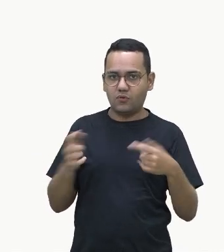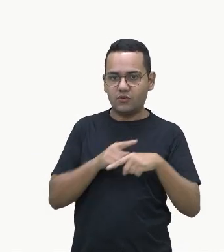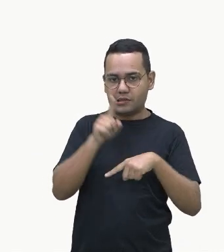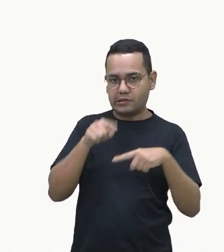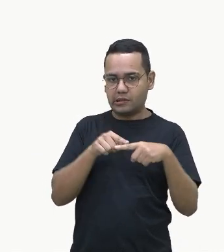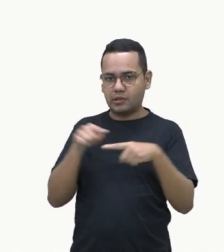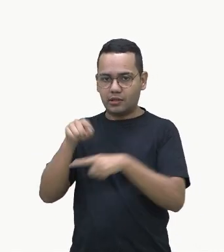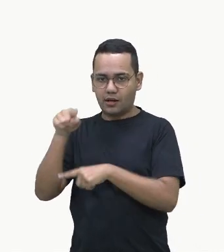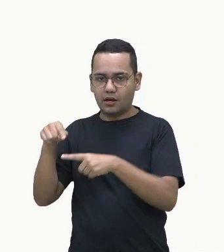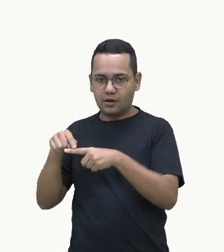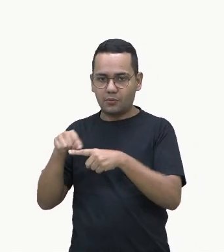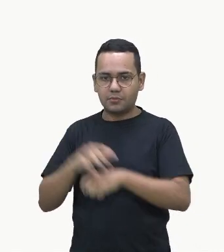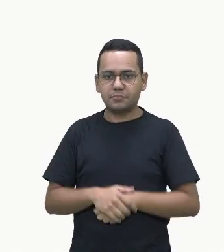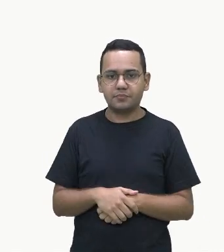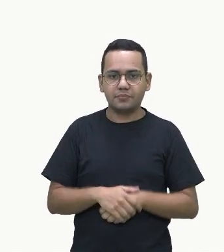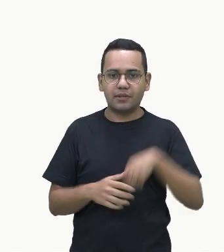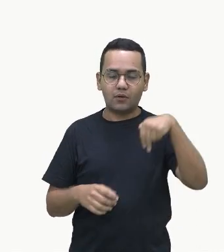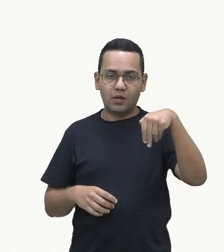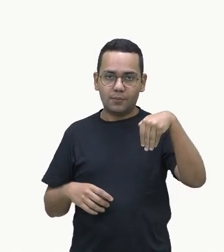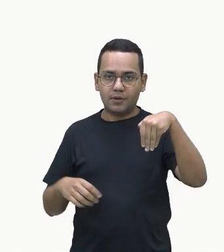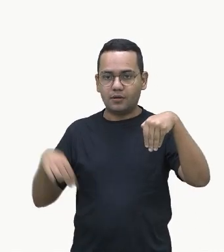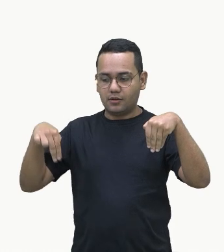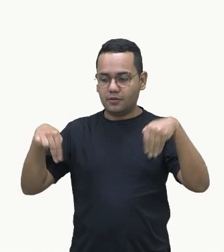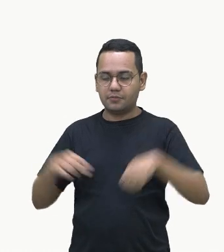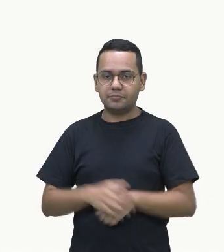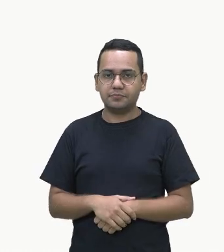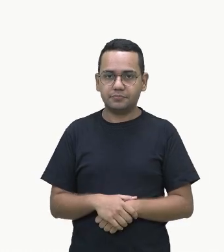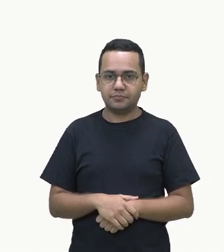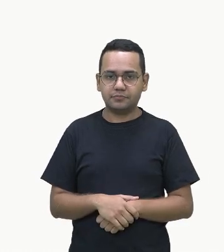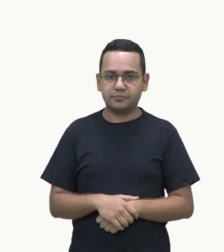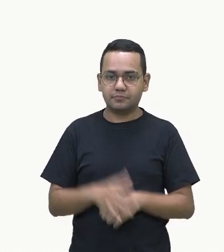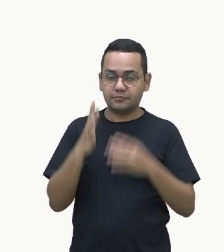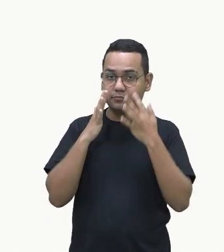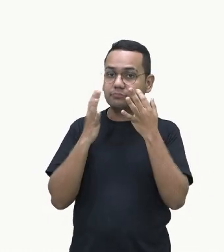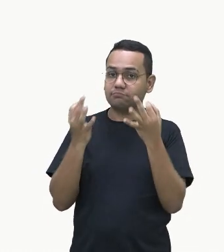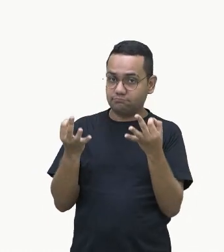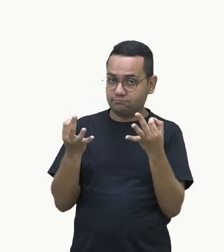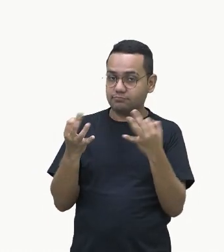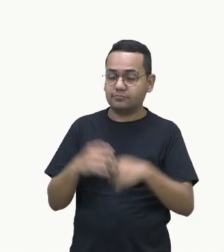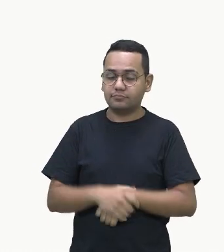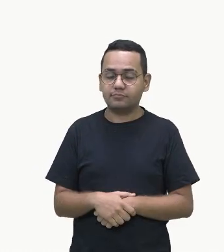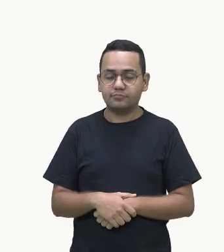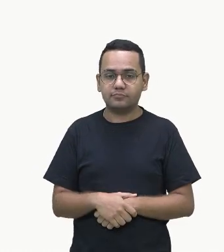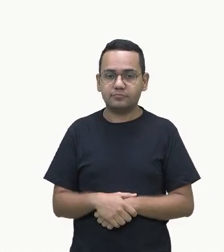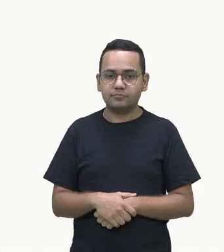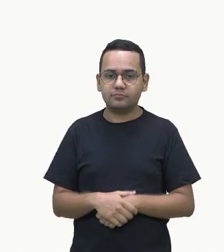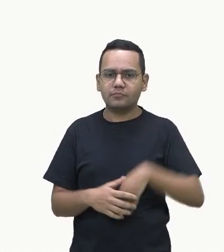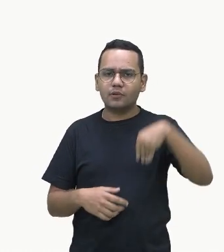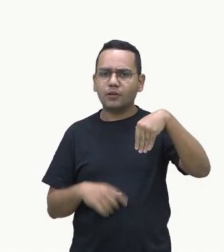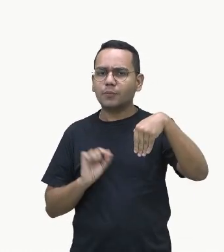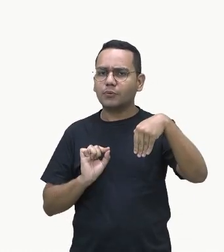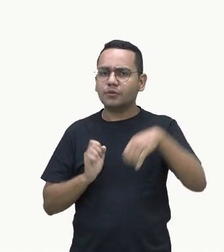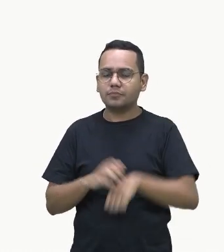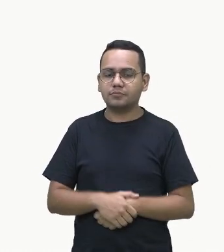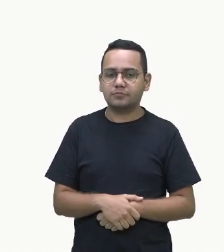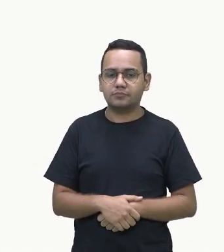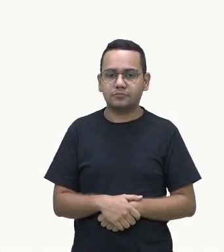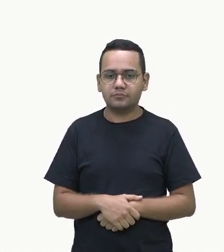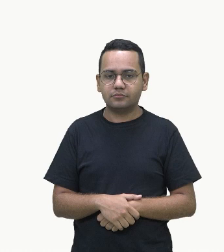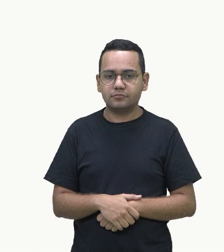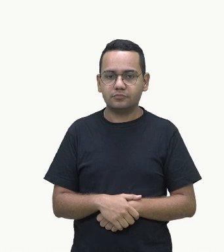de M e de N. Atenção com esses novos segmentos aí. Quem é o M? É a medida